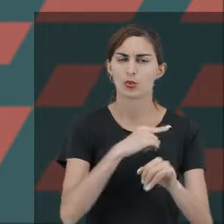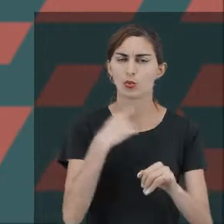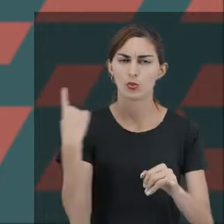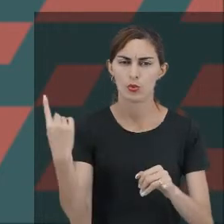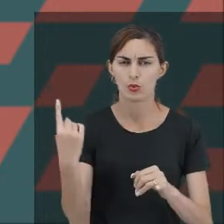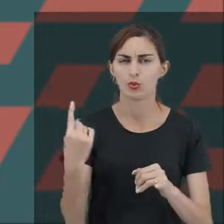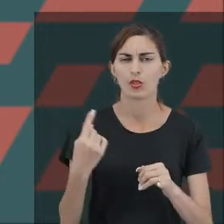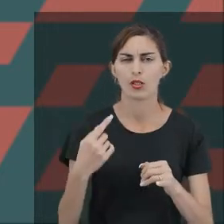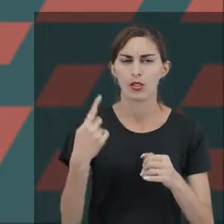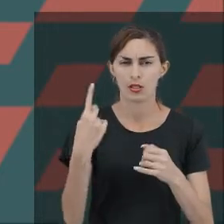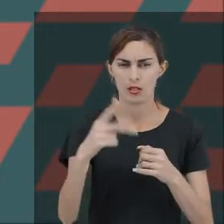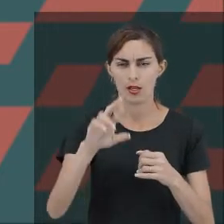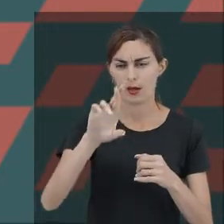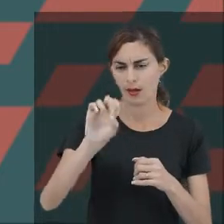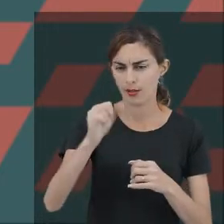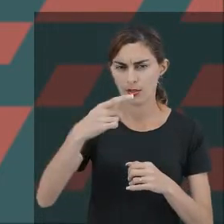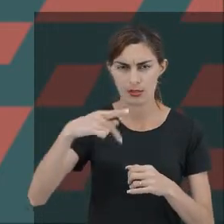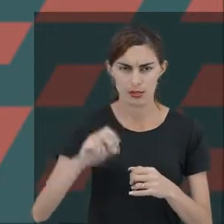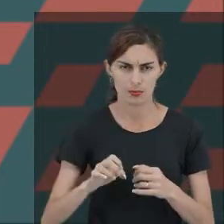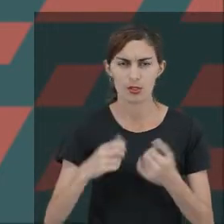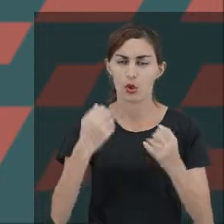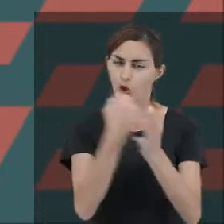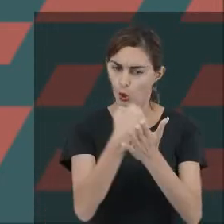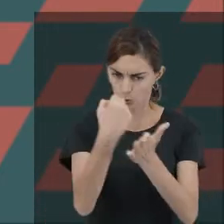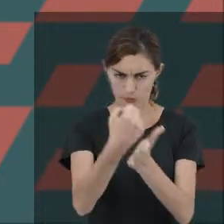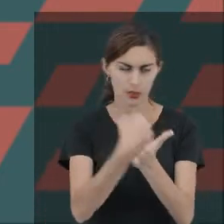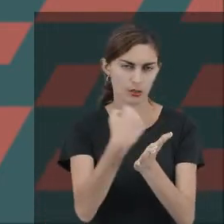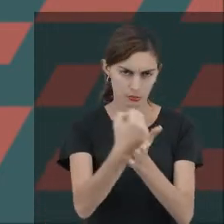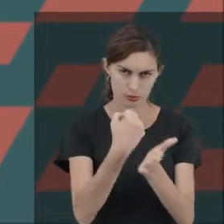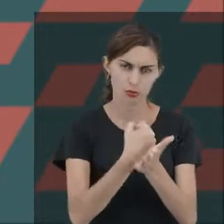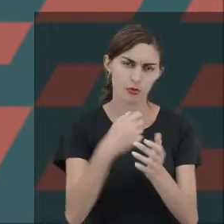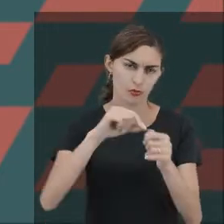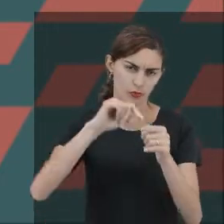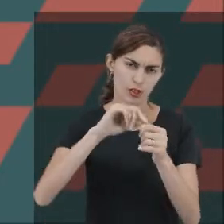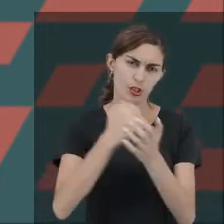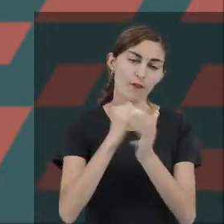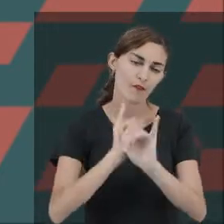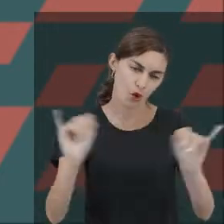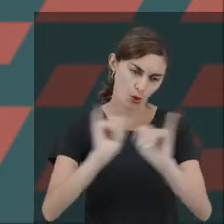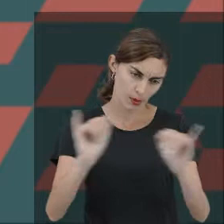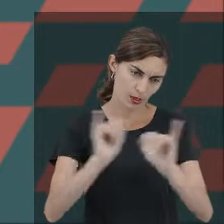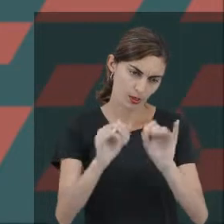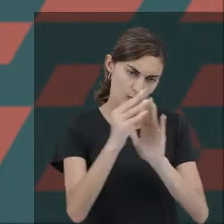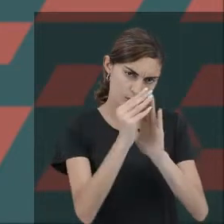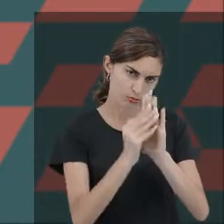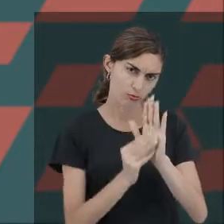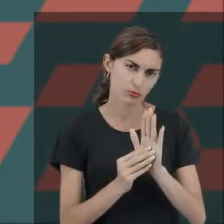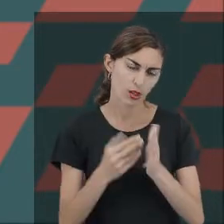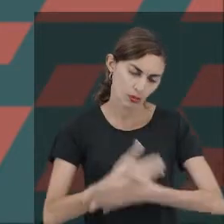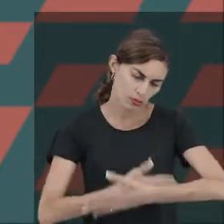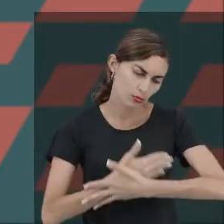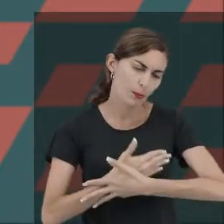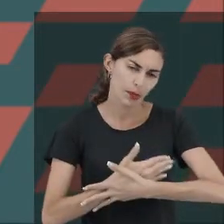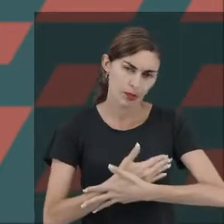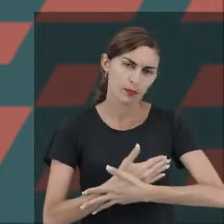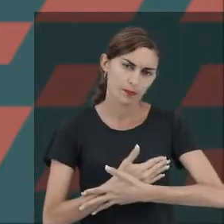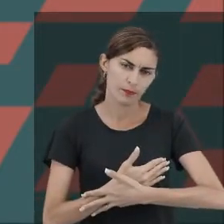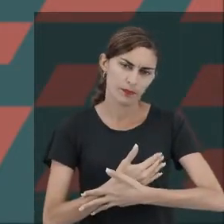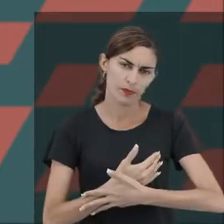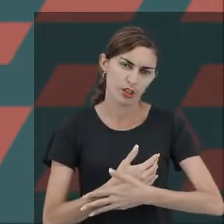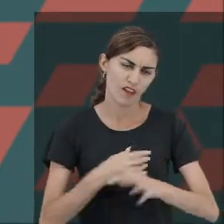principal sistema de informação do óbito é no SIM. Mas no RESP você faz a documentação para que a